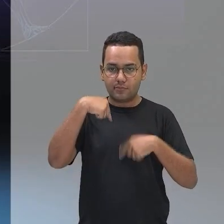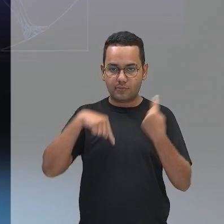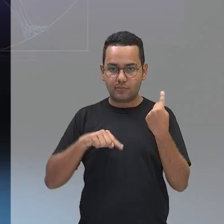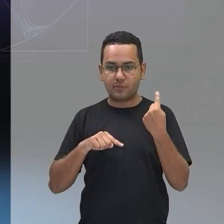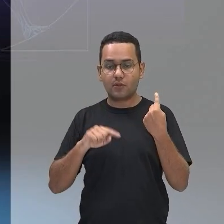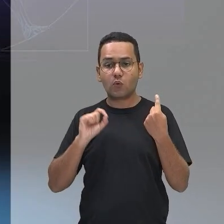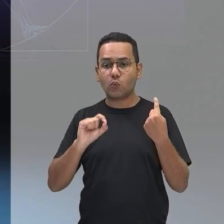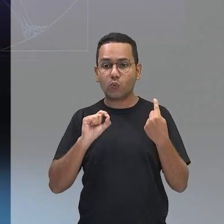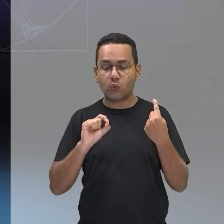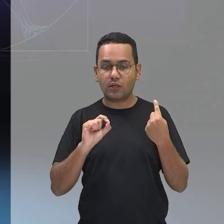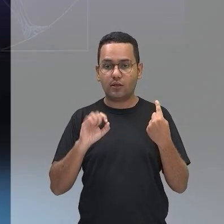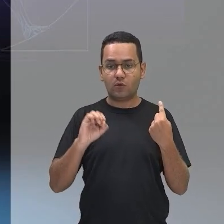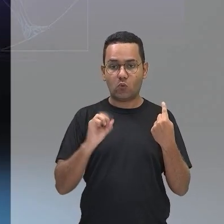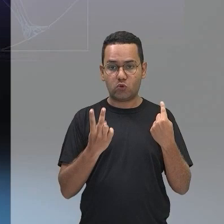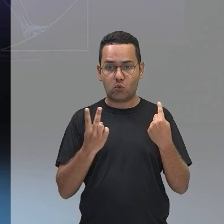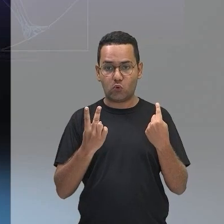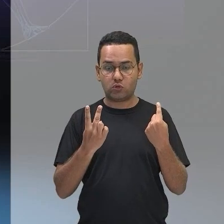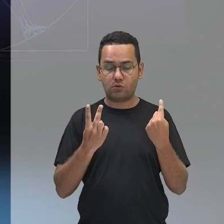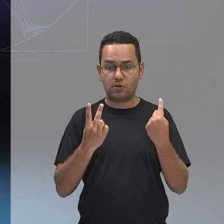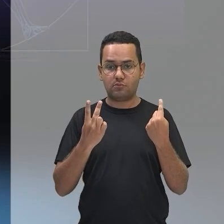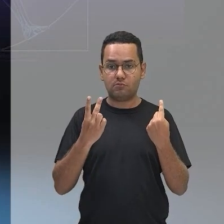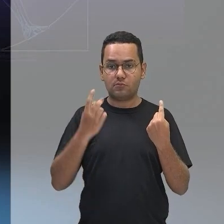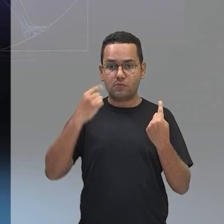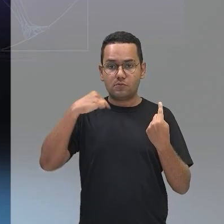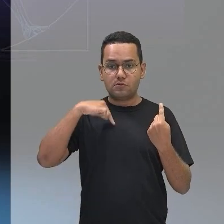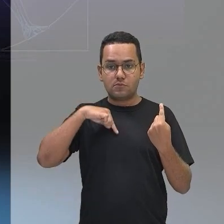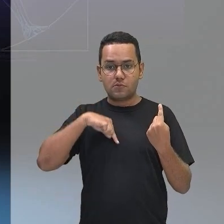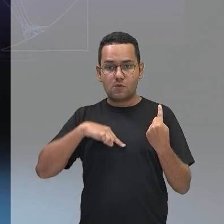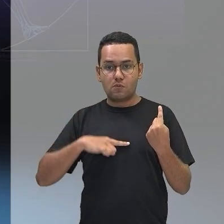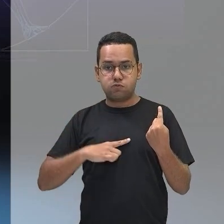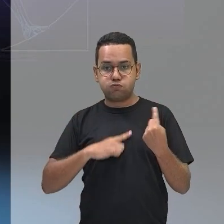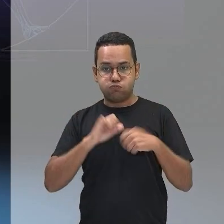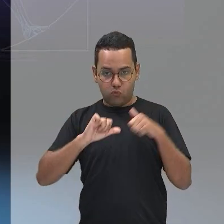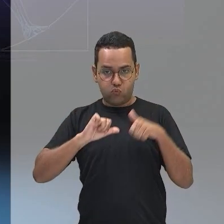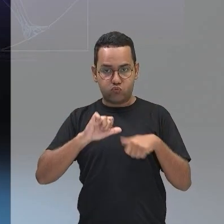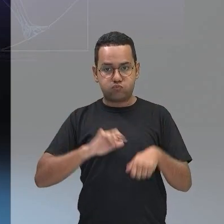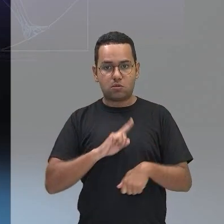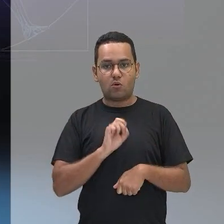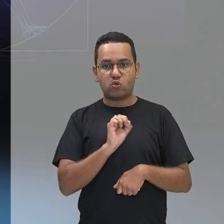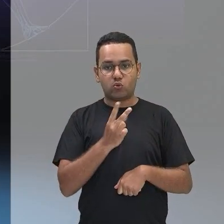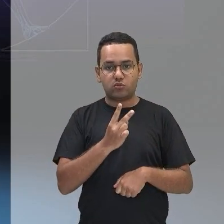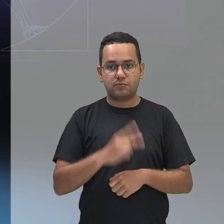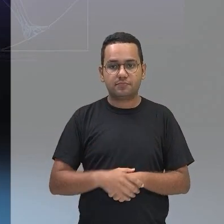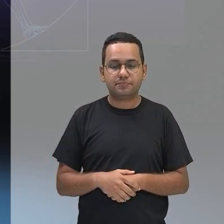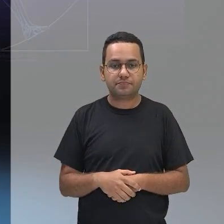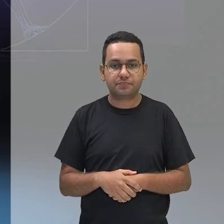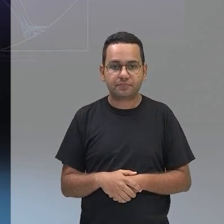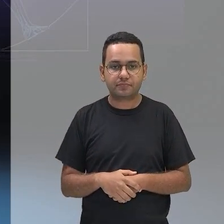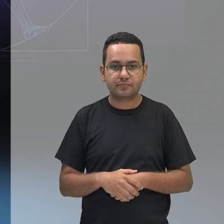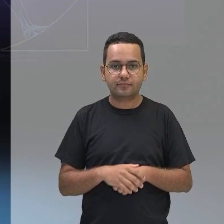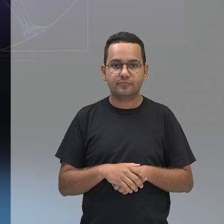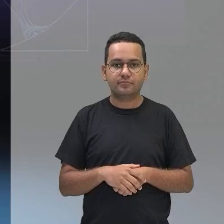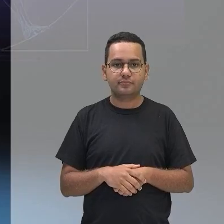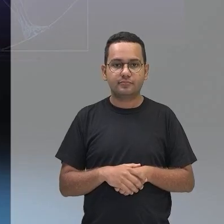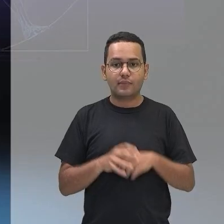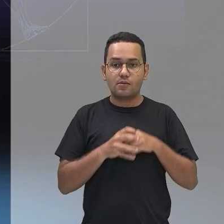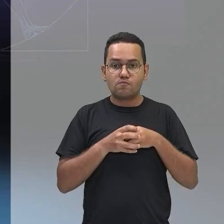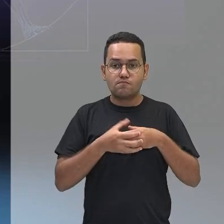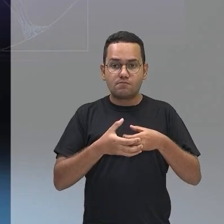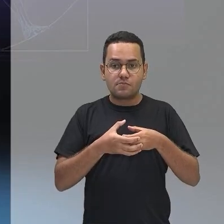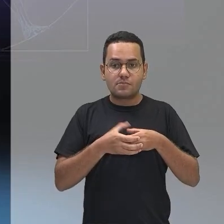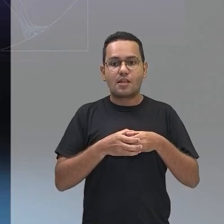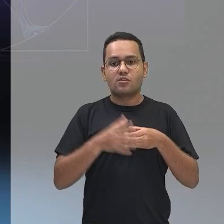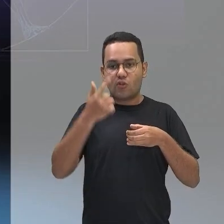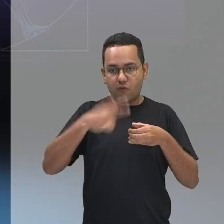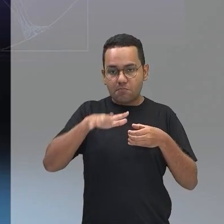hora que ele relaxa, né, ele se enche, não é isso? Então, já tem essa parte elétrica aí,